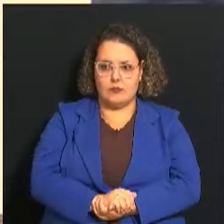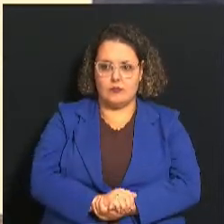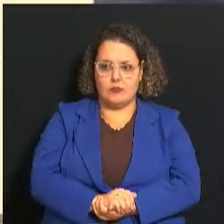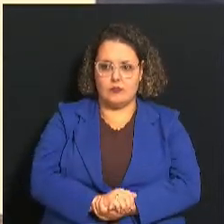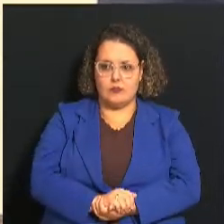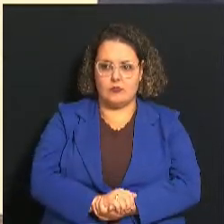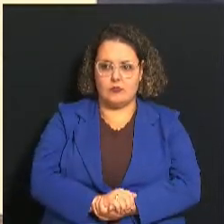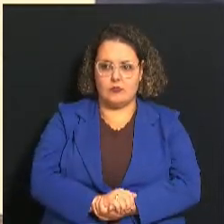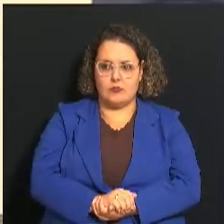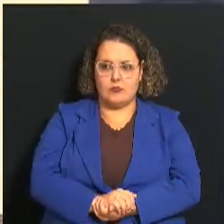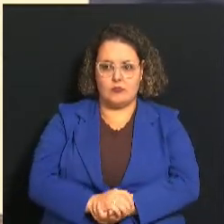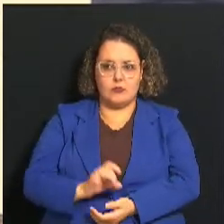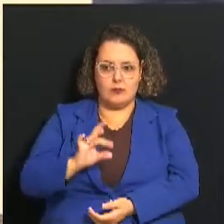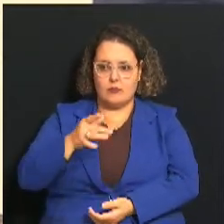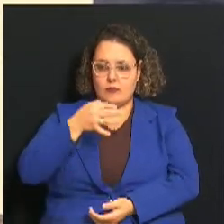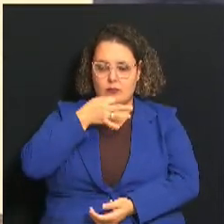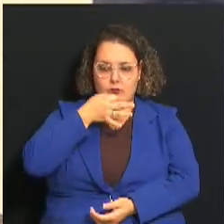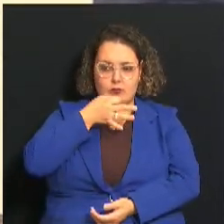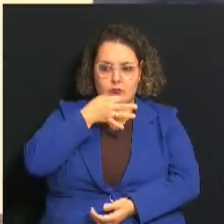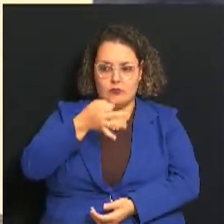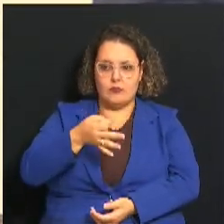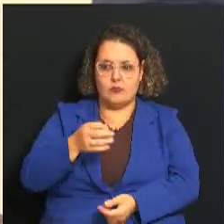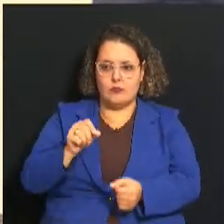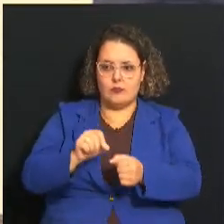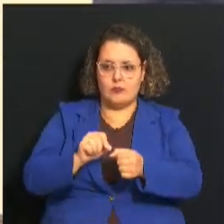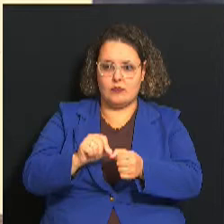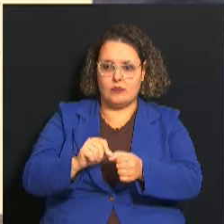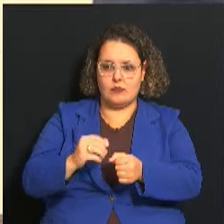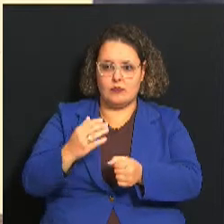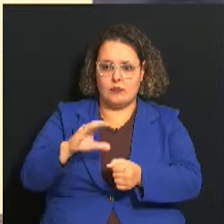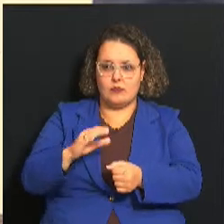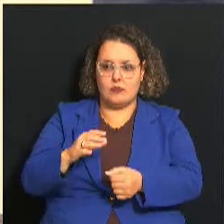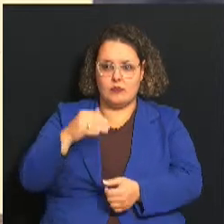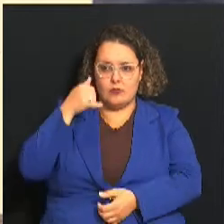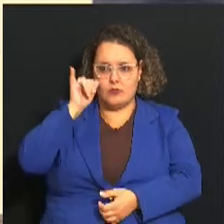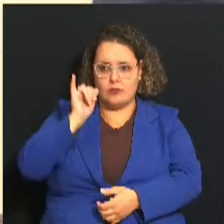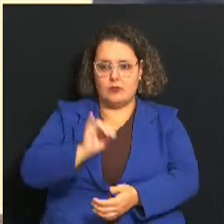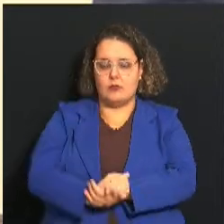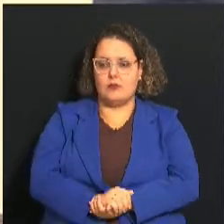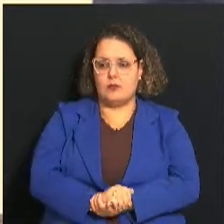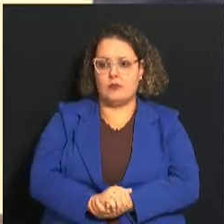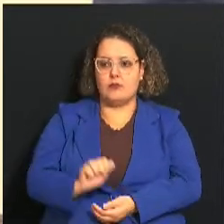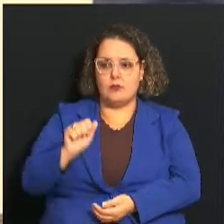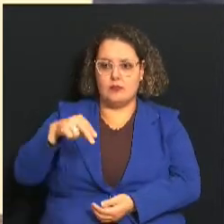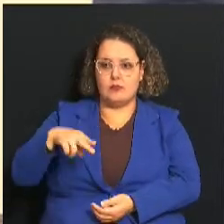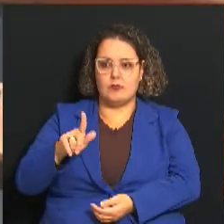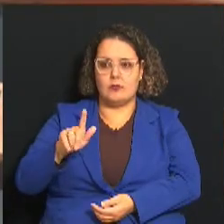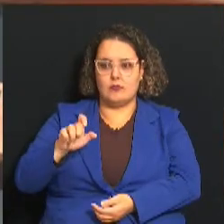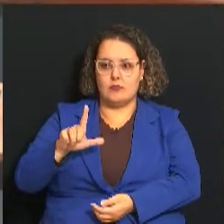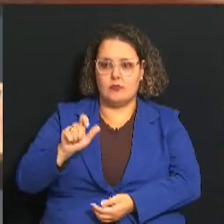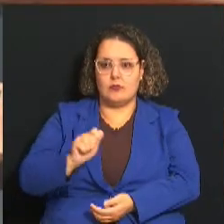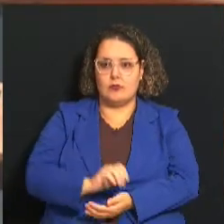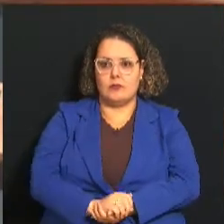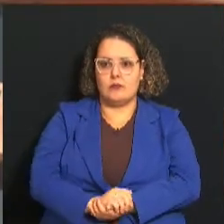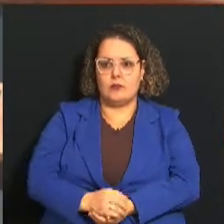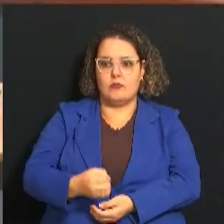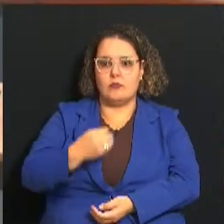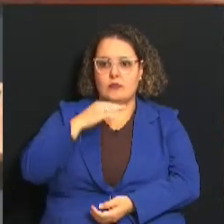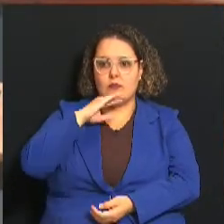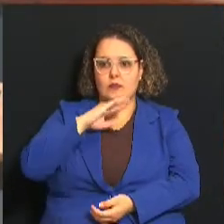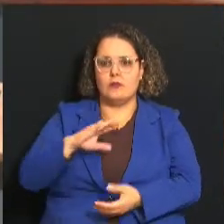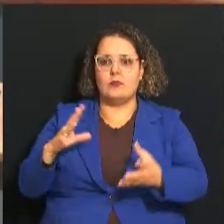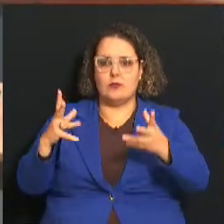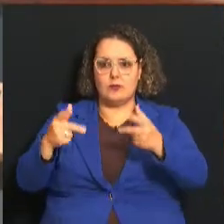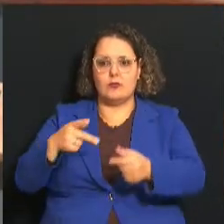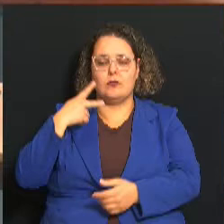uma ponderação que eu faço nessa colocação do Paulo. Ângela. Boa tarde a todos,